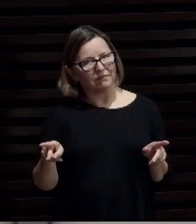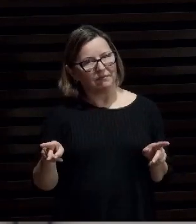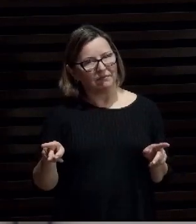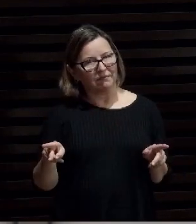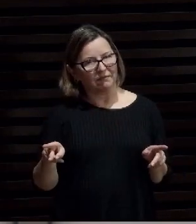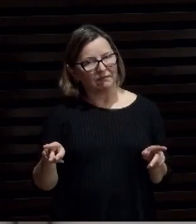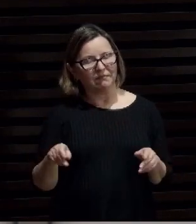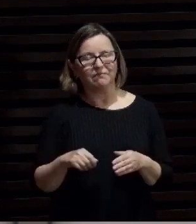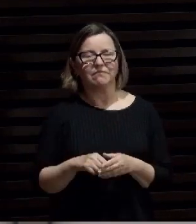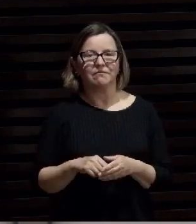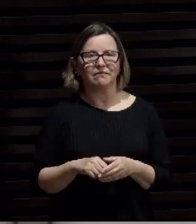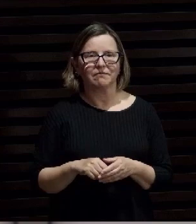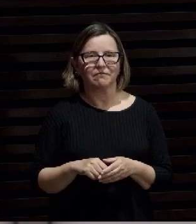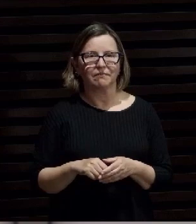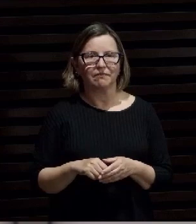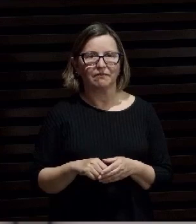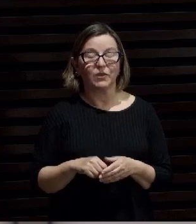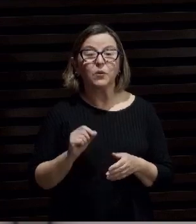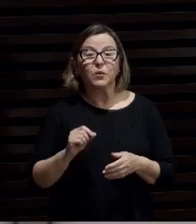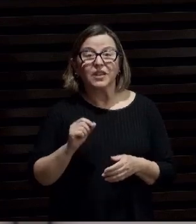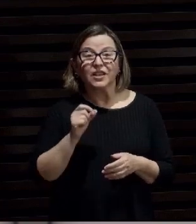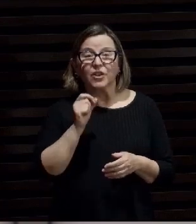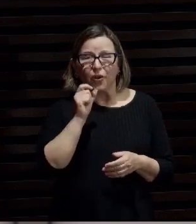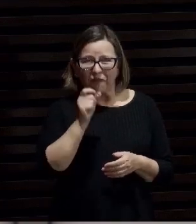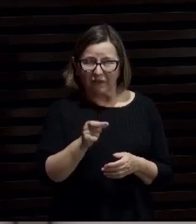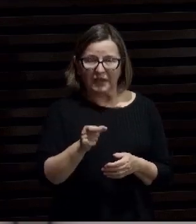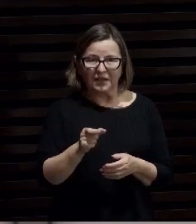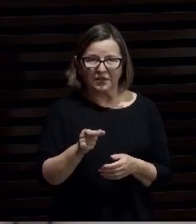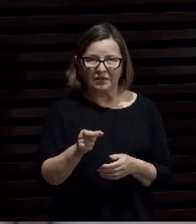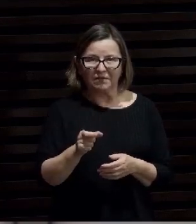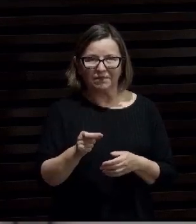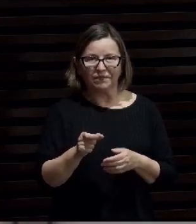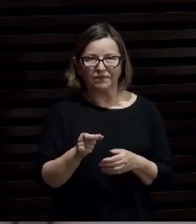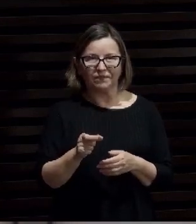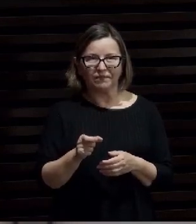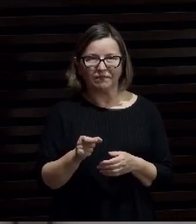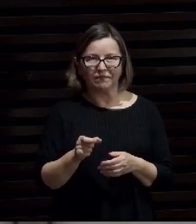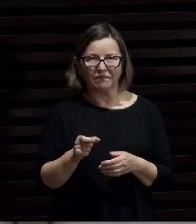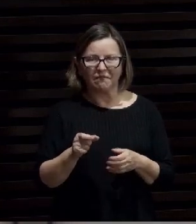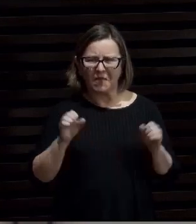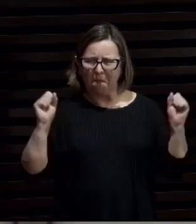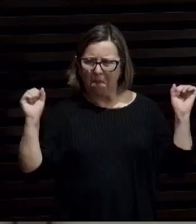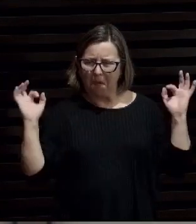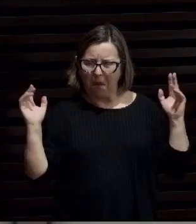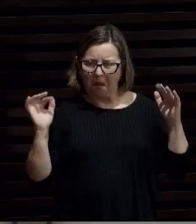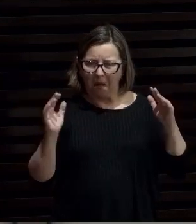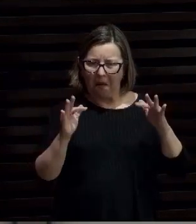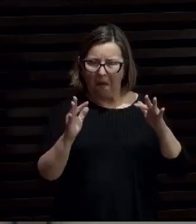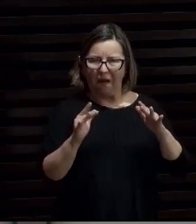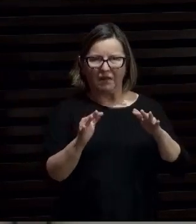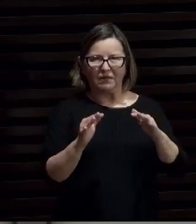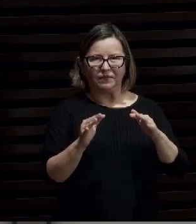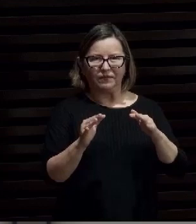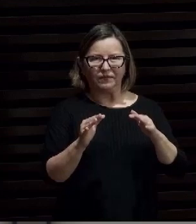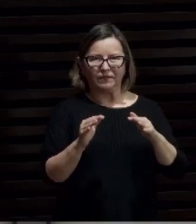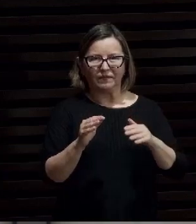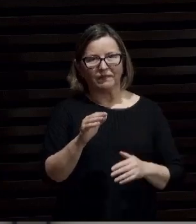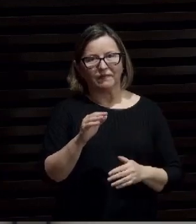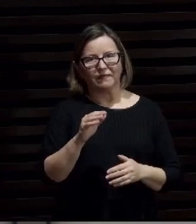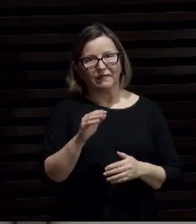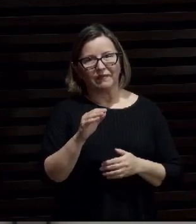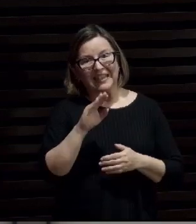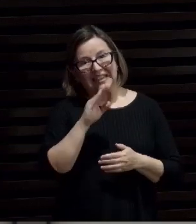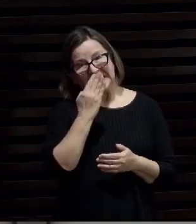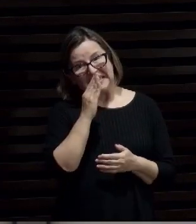O que eu vejo, meus amados, é uma multidão de pessoas autoenganadas,